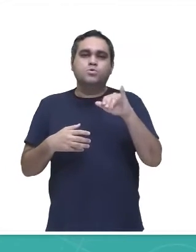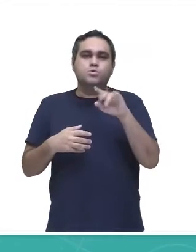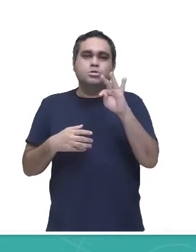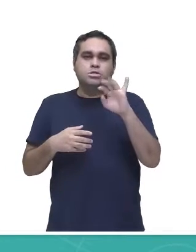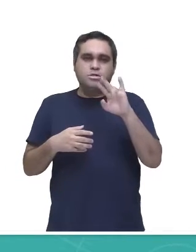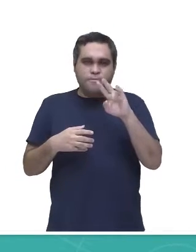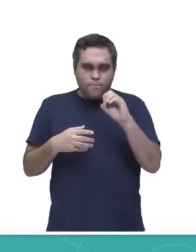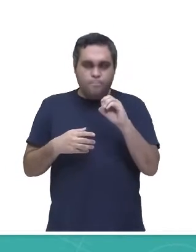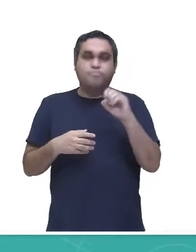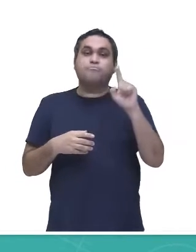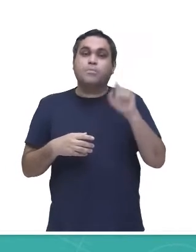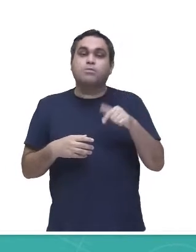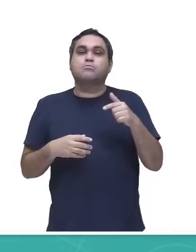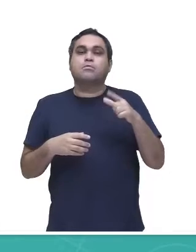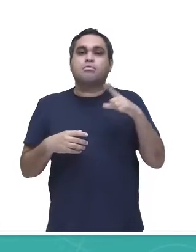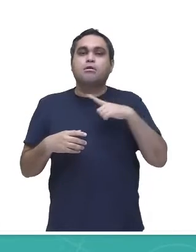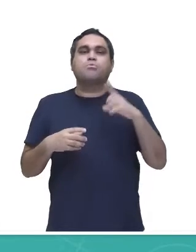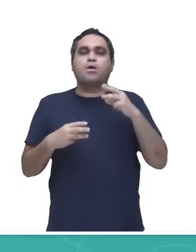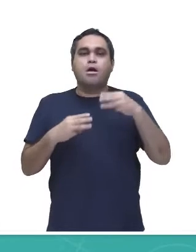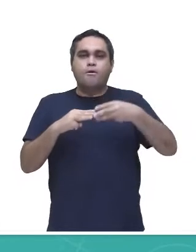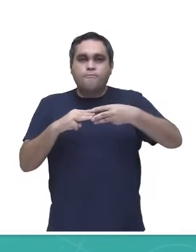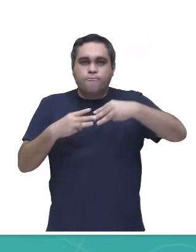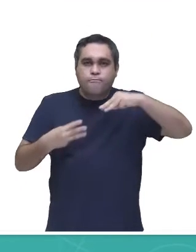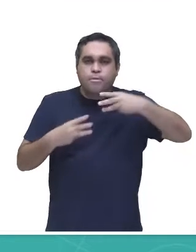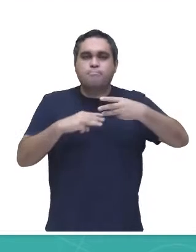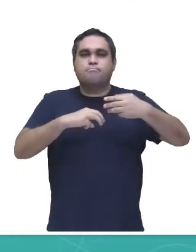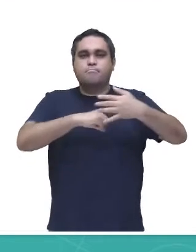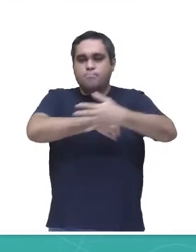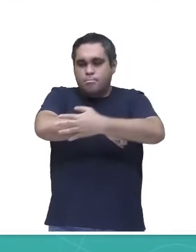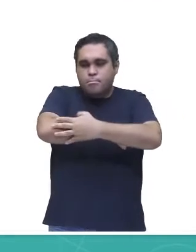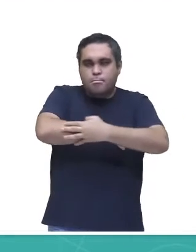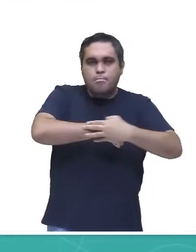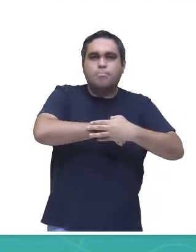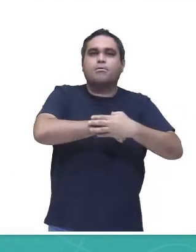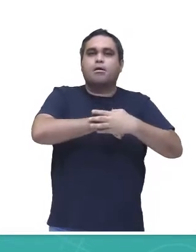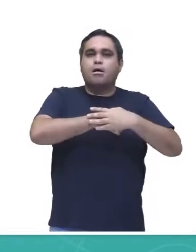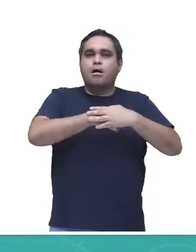fibras que conferem flexibilidade e leveza à